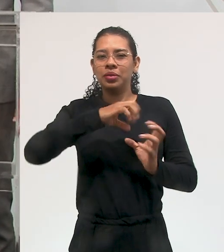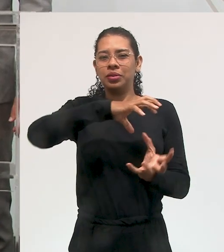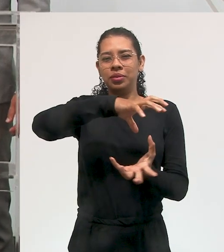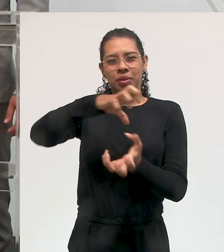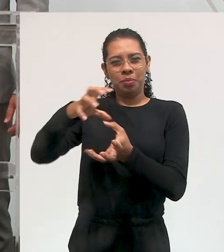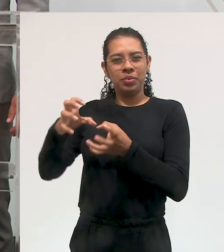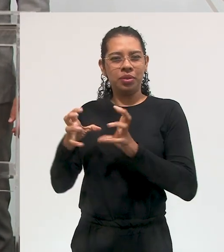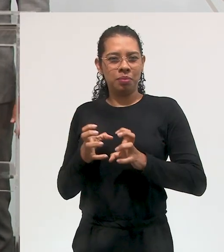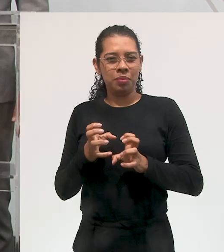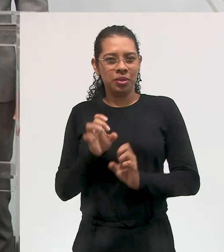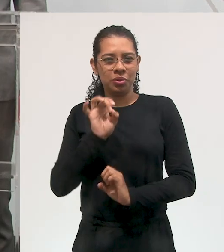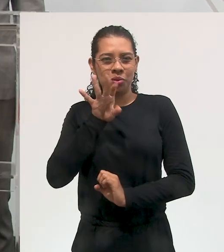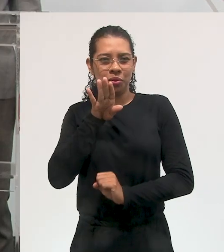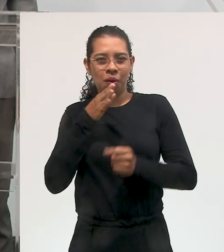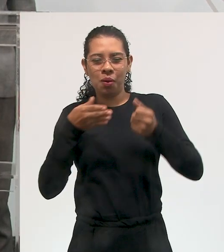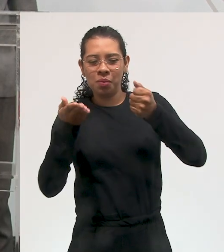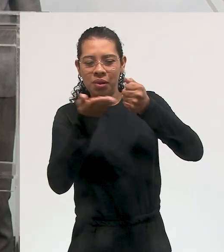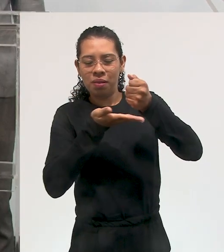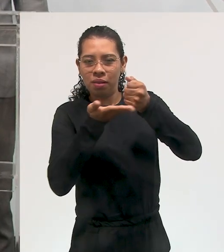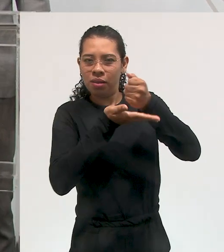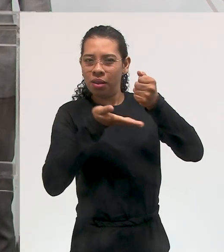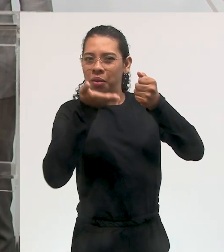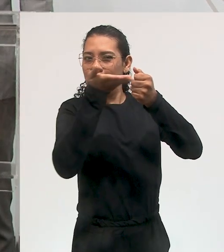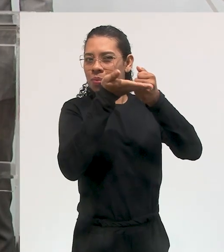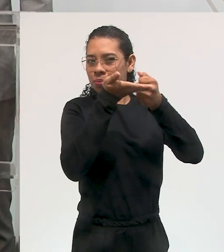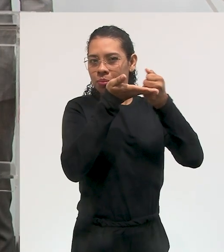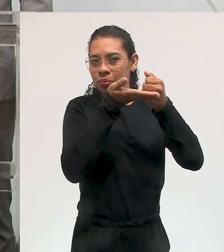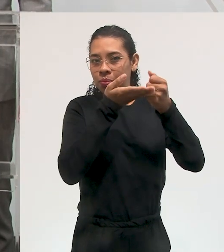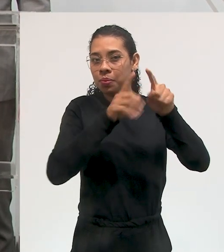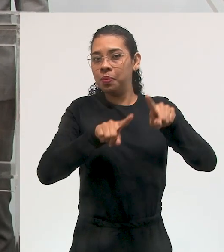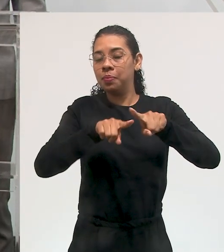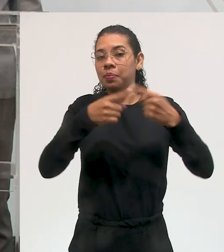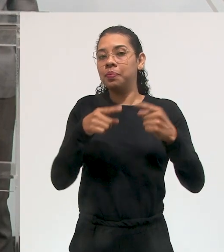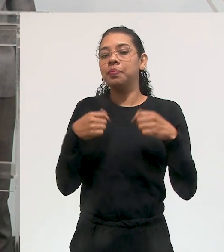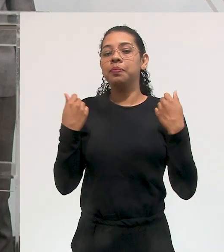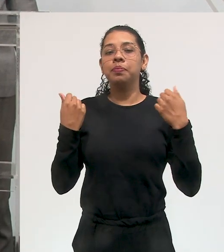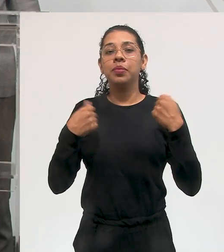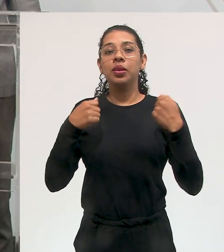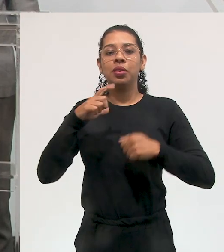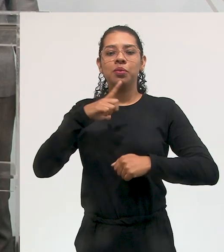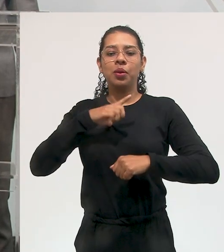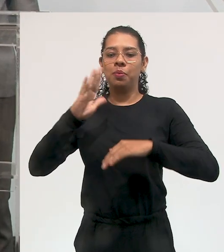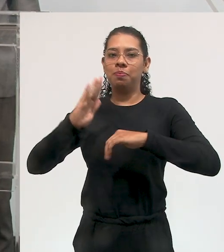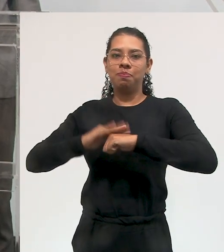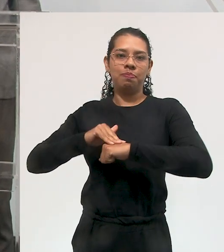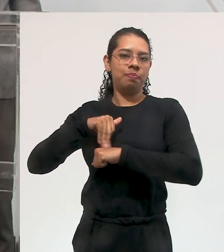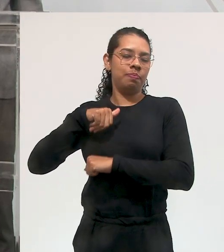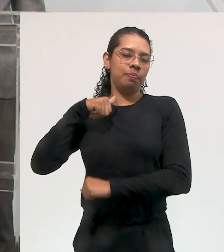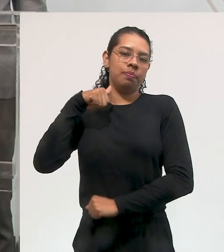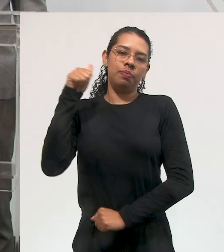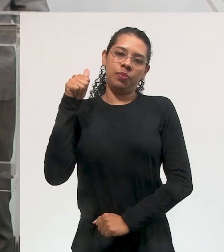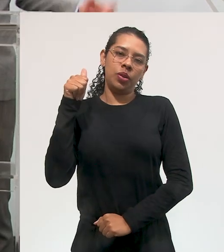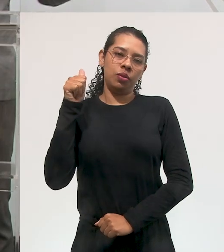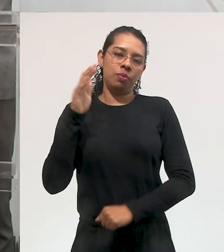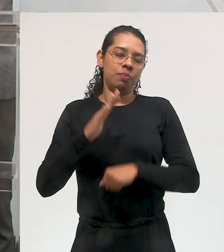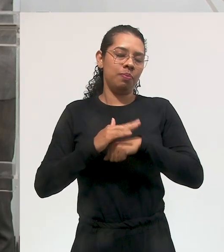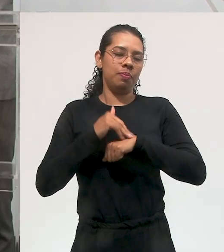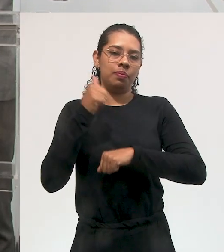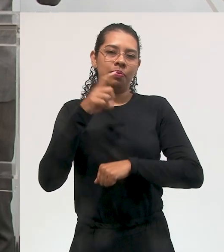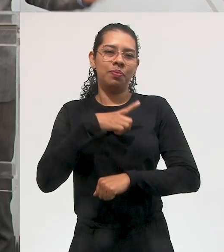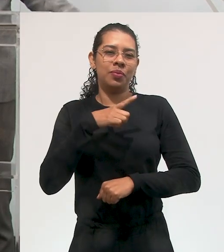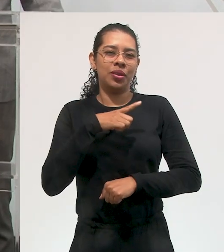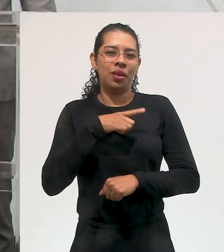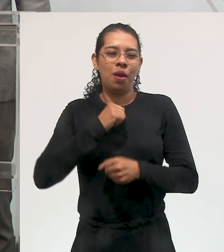depois da pandemia, a gente buscar ser mediano. Nós, professores e os alunos, tem que todo mundo tentar ser mais do que mediano, porque está cheio